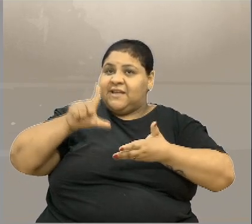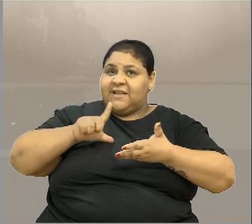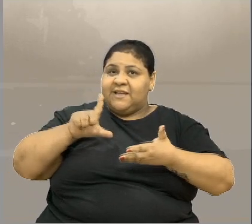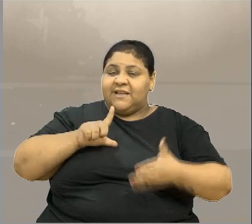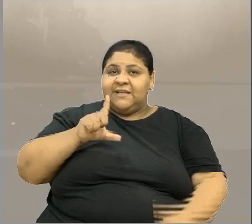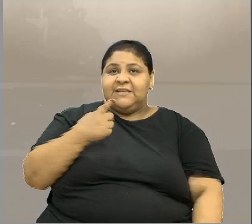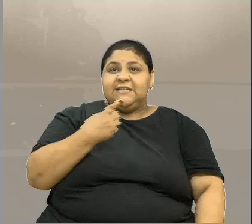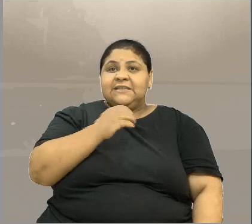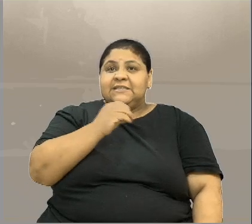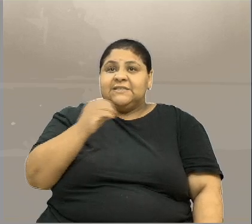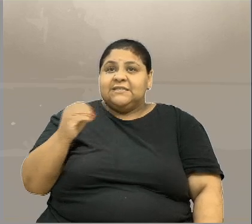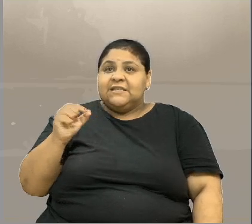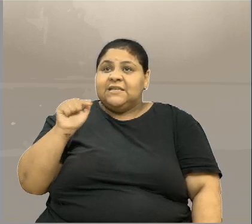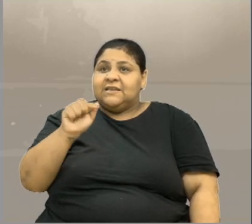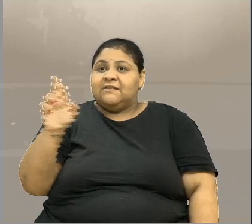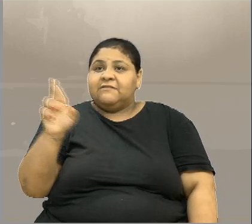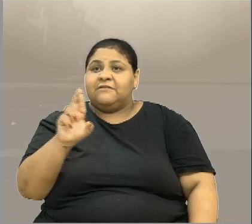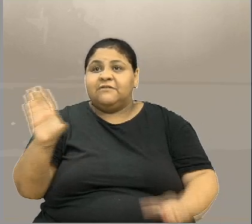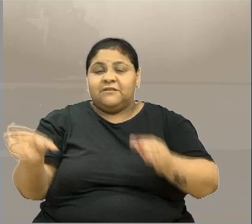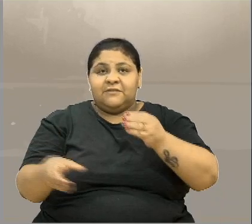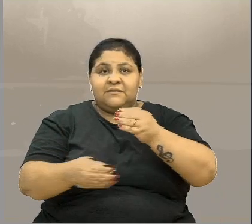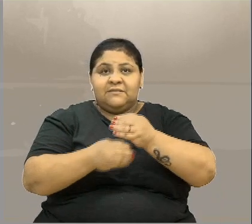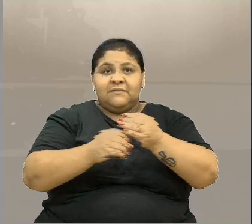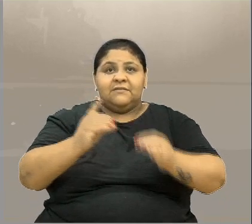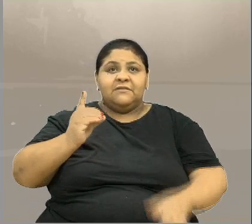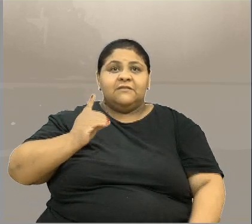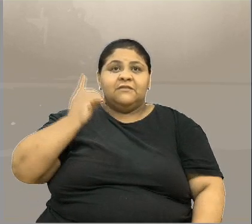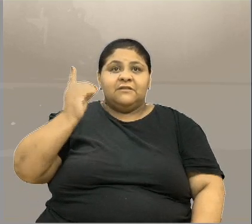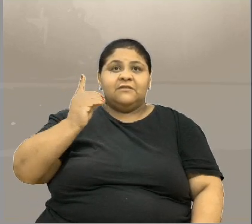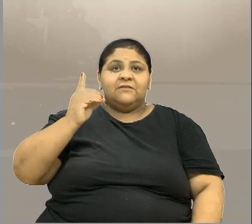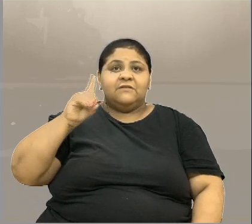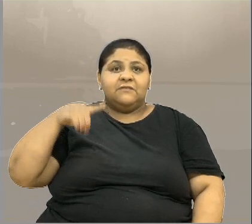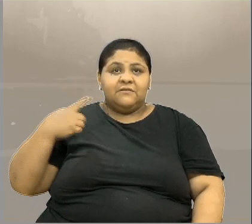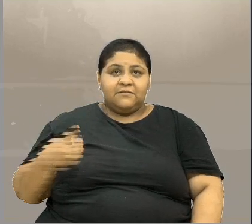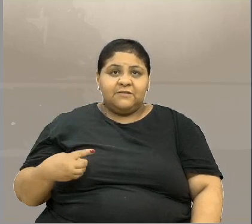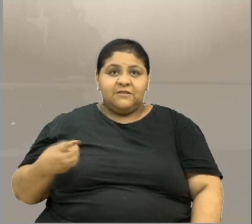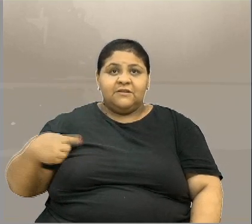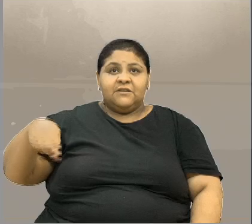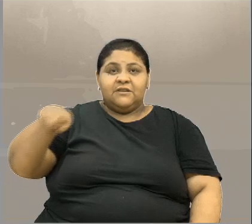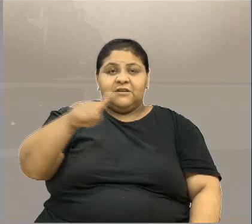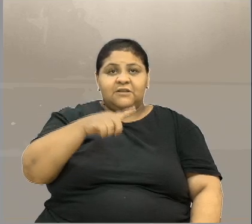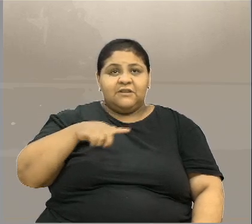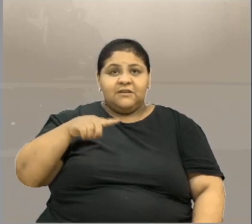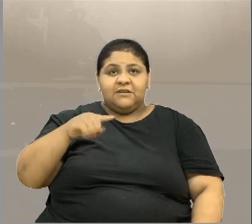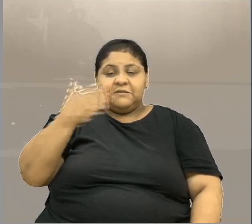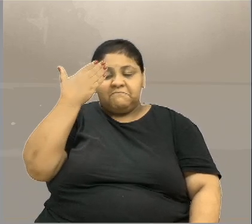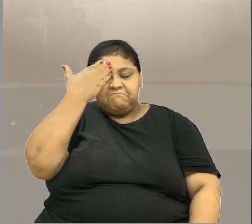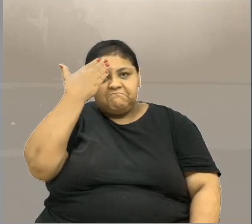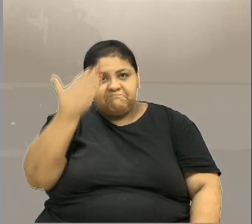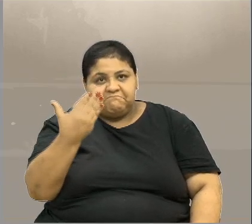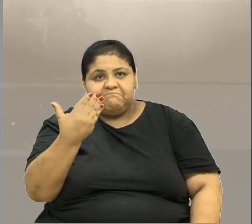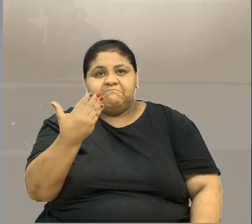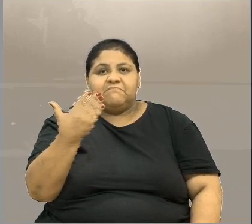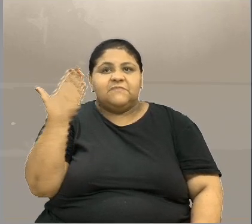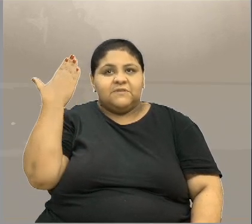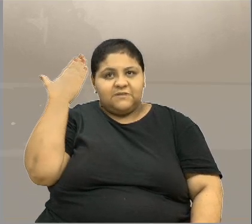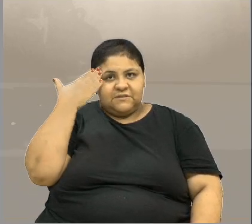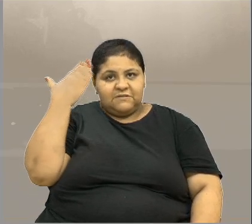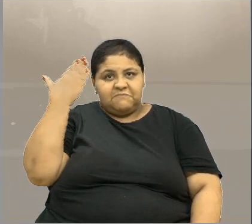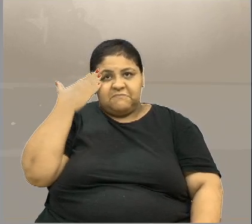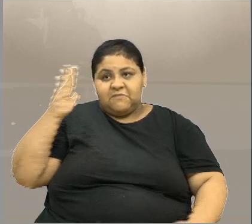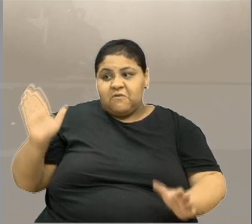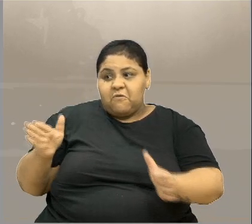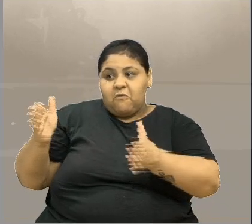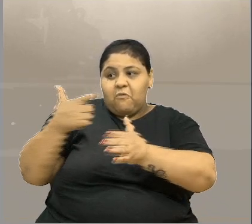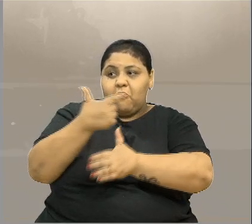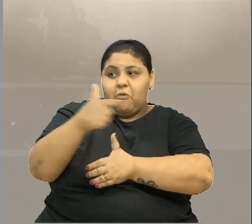mil, emenda esta da deputada Denise Pessoa, a quem a gente certamente agradece e que sabe que vai fomentar